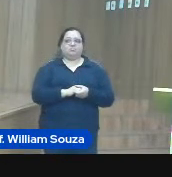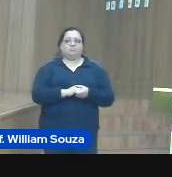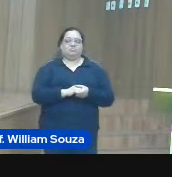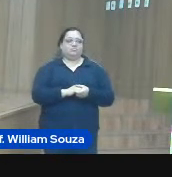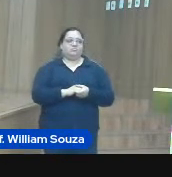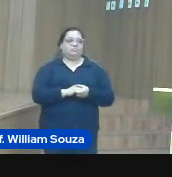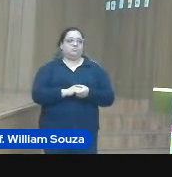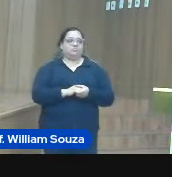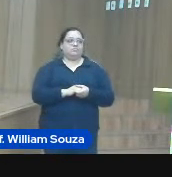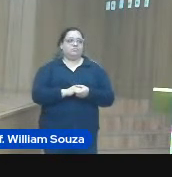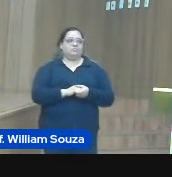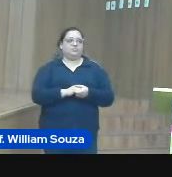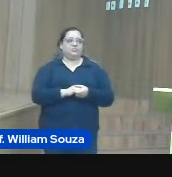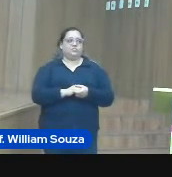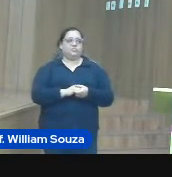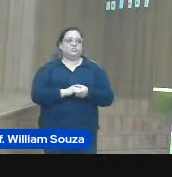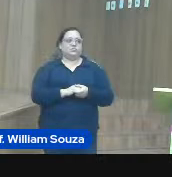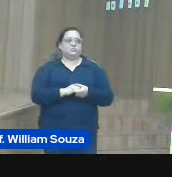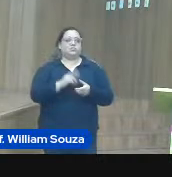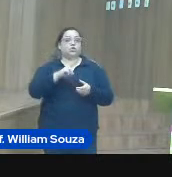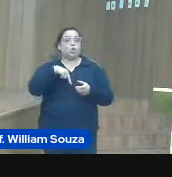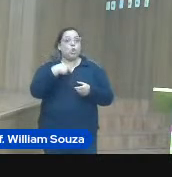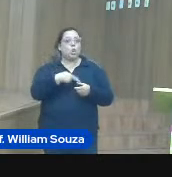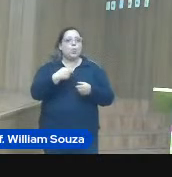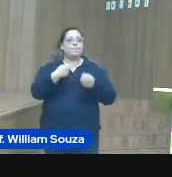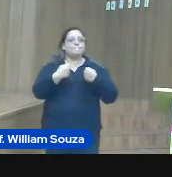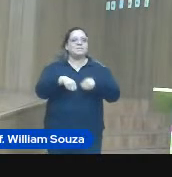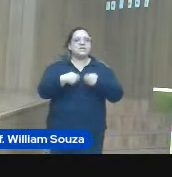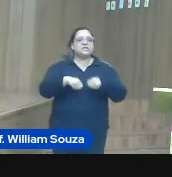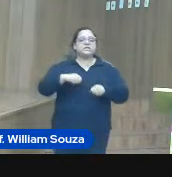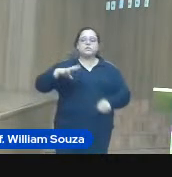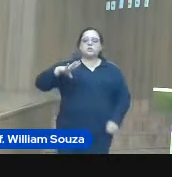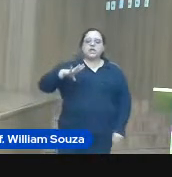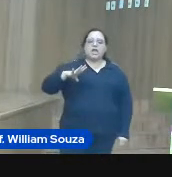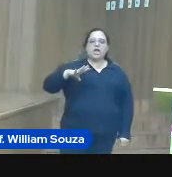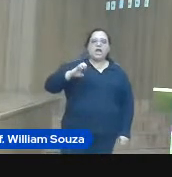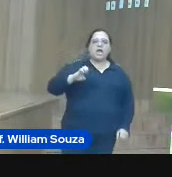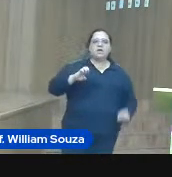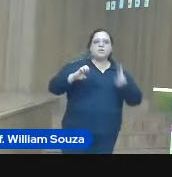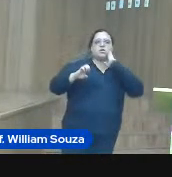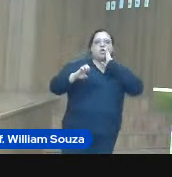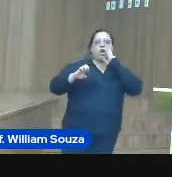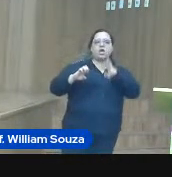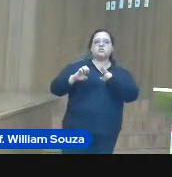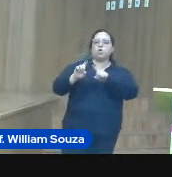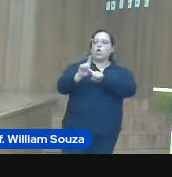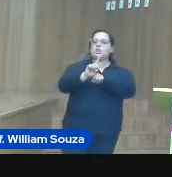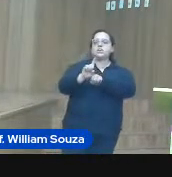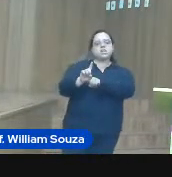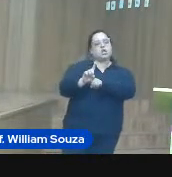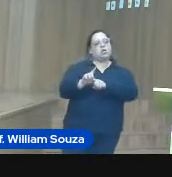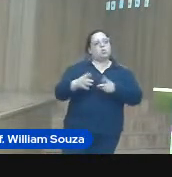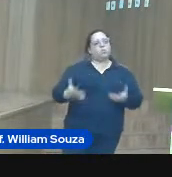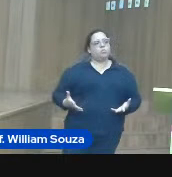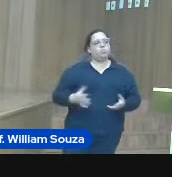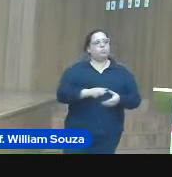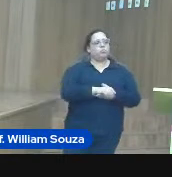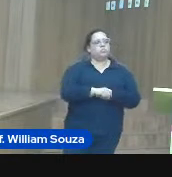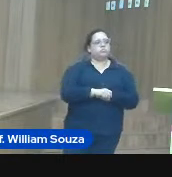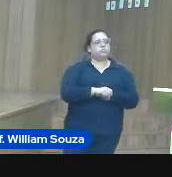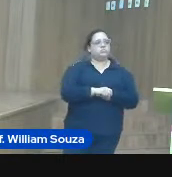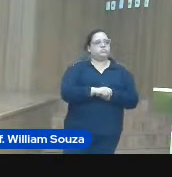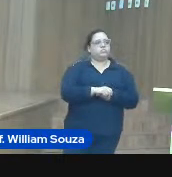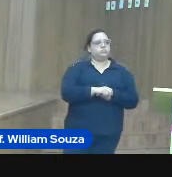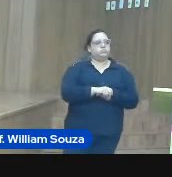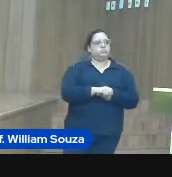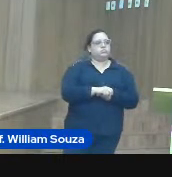A gente precisa ter uma ética para saber dizer não. Não é possível. Não é possível que a gente